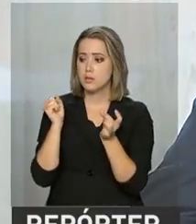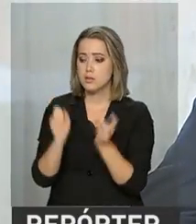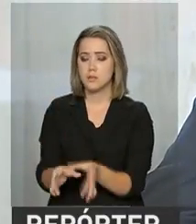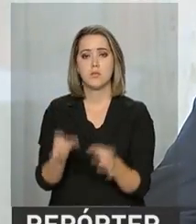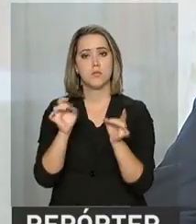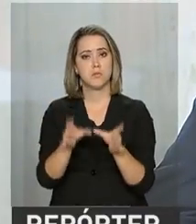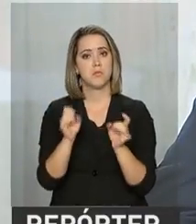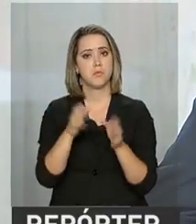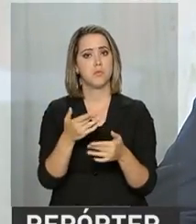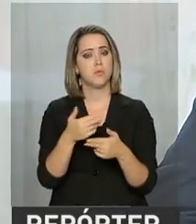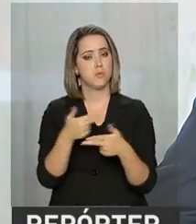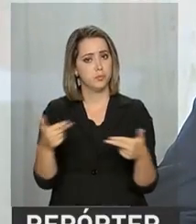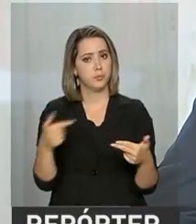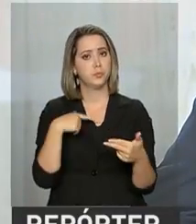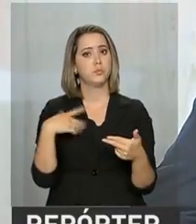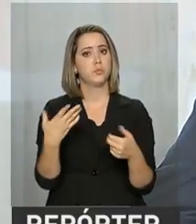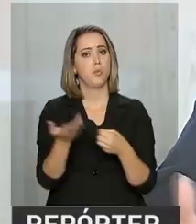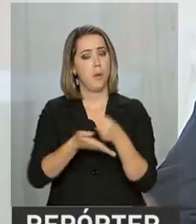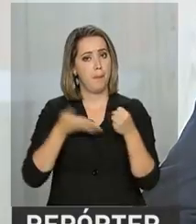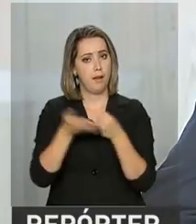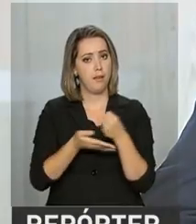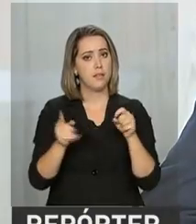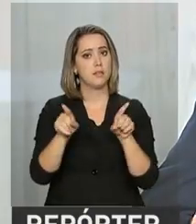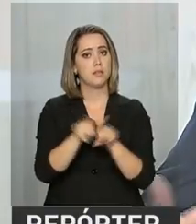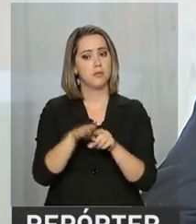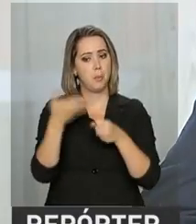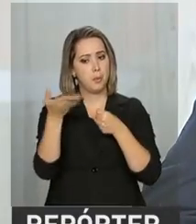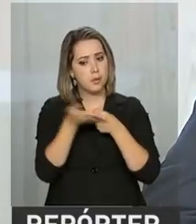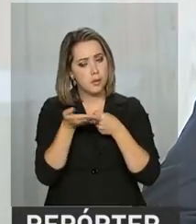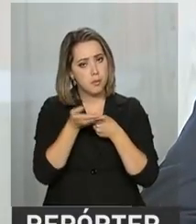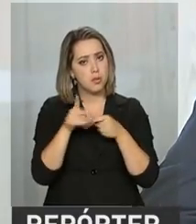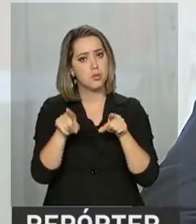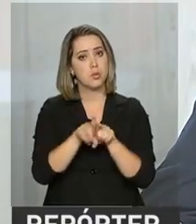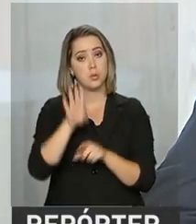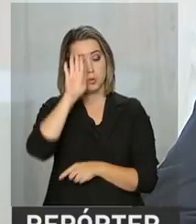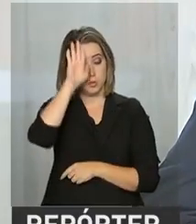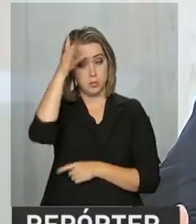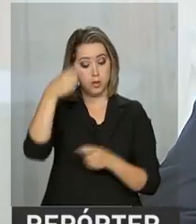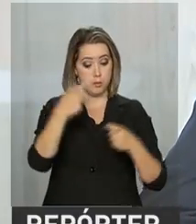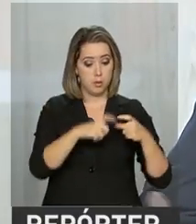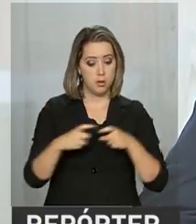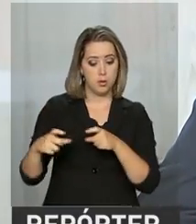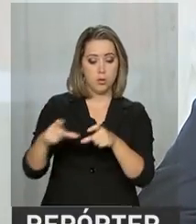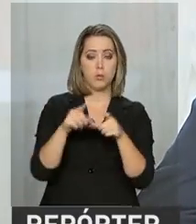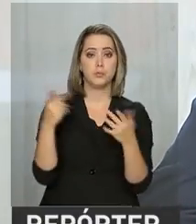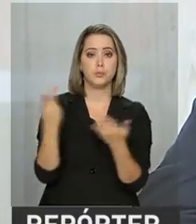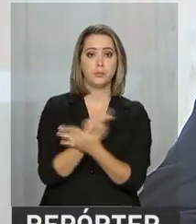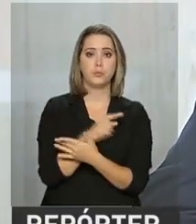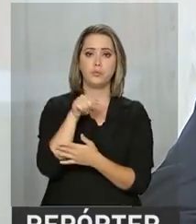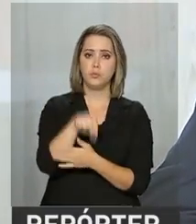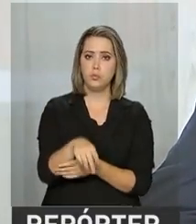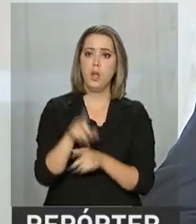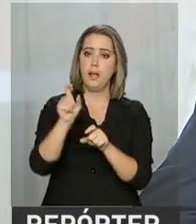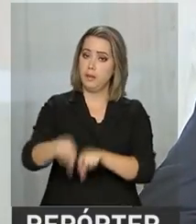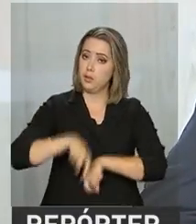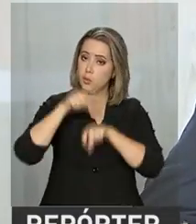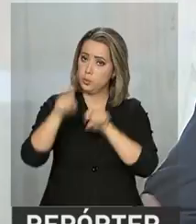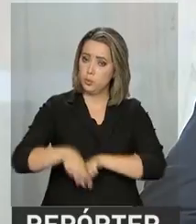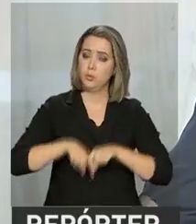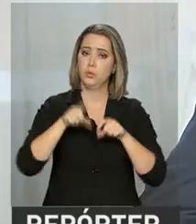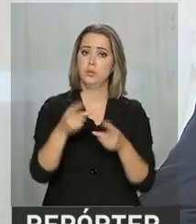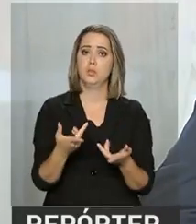e bens intermediários e aí os principais setores em que isso acontece são insumos para o setor agrícola